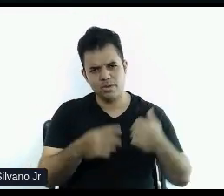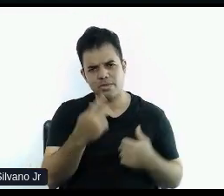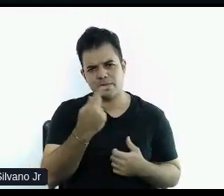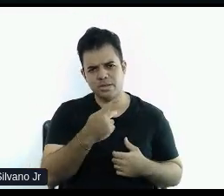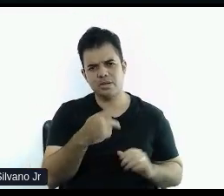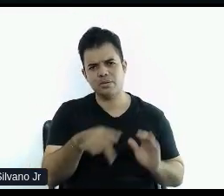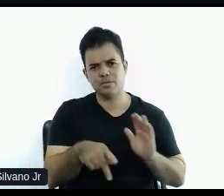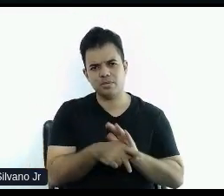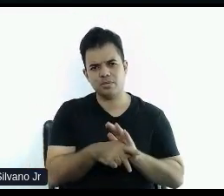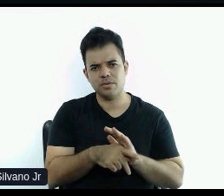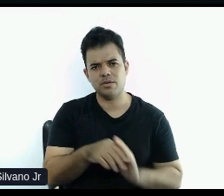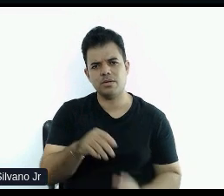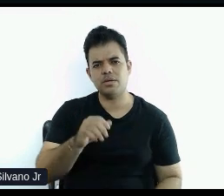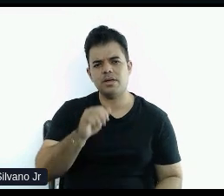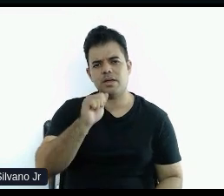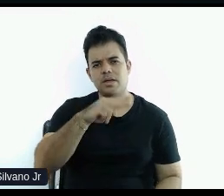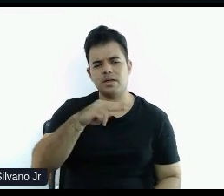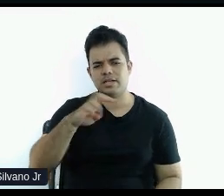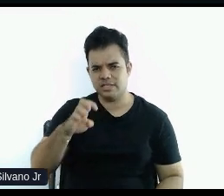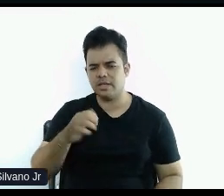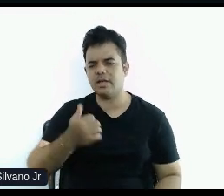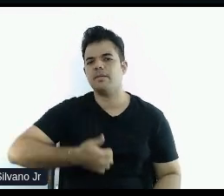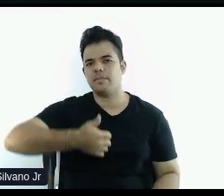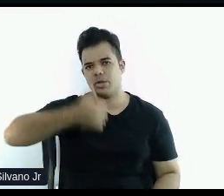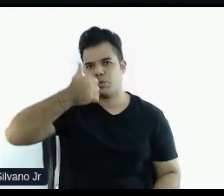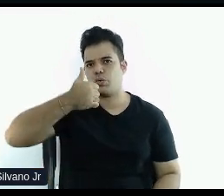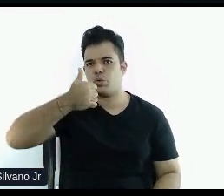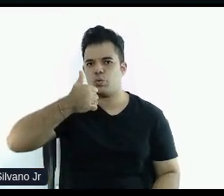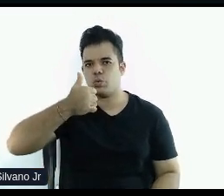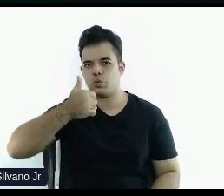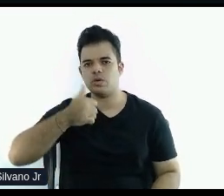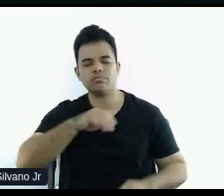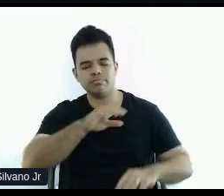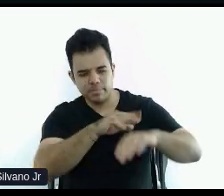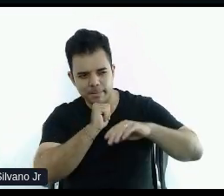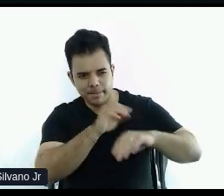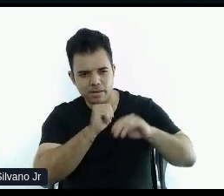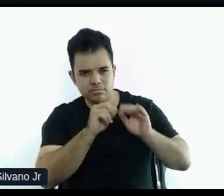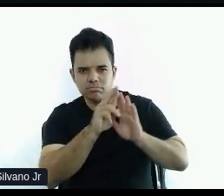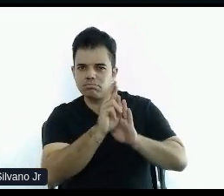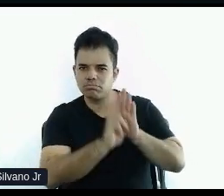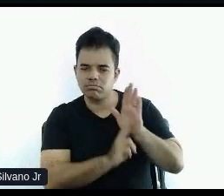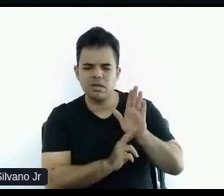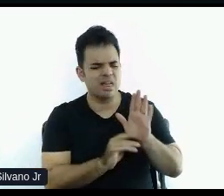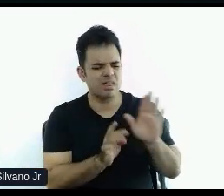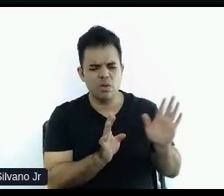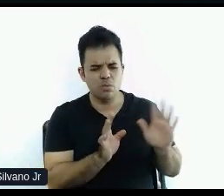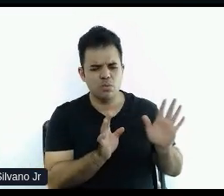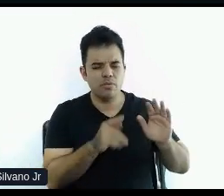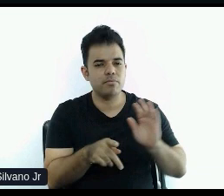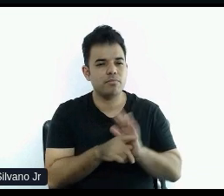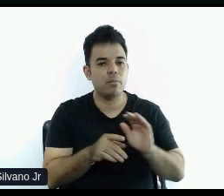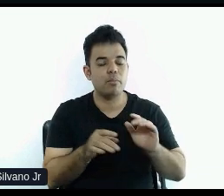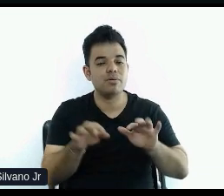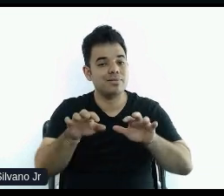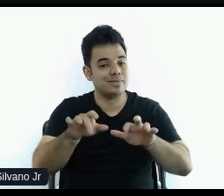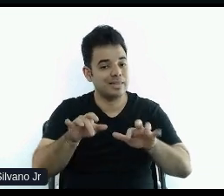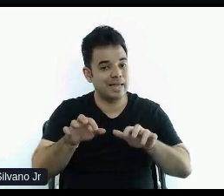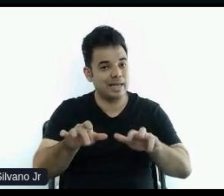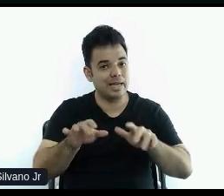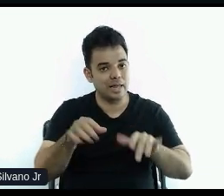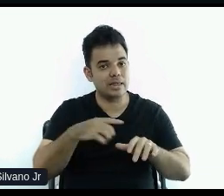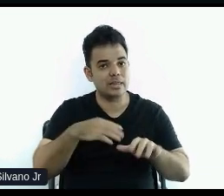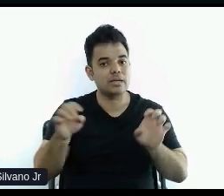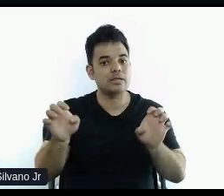o Axie foi melhor, então a gente coleta o relatório do Axie. Na navegação por teclado, a gente tem uma estrutura